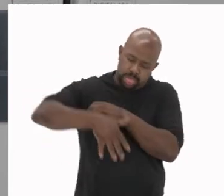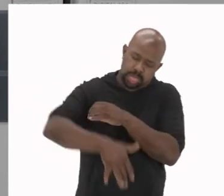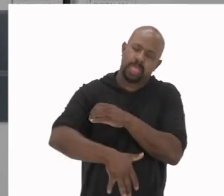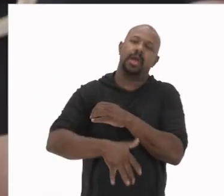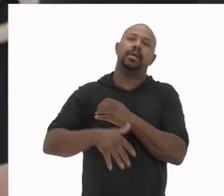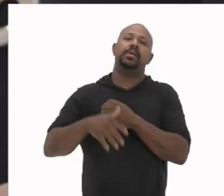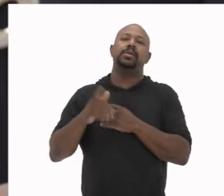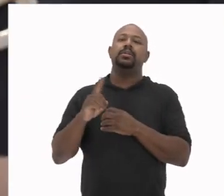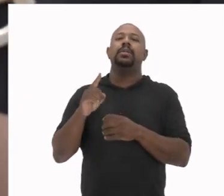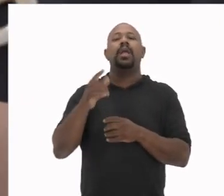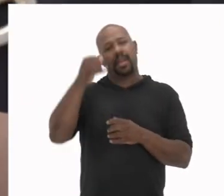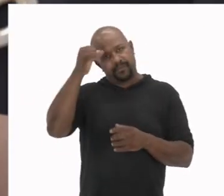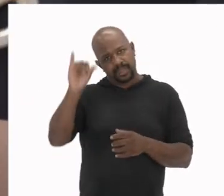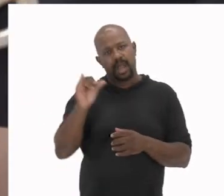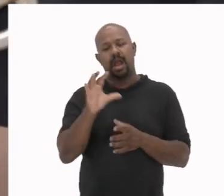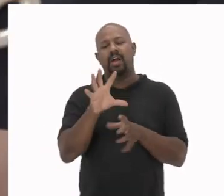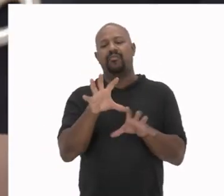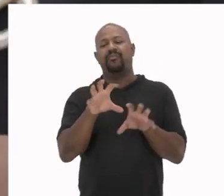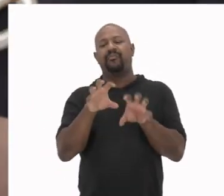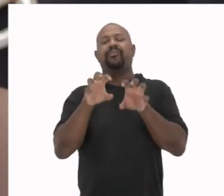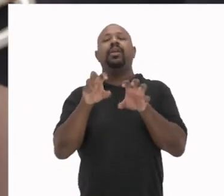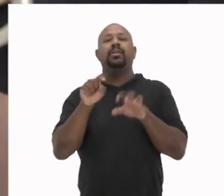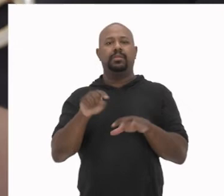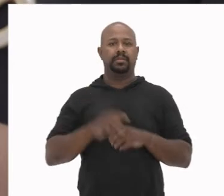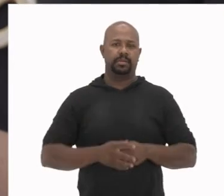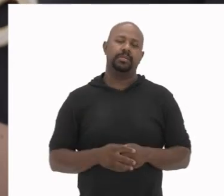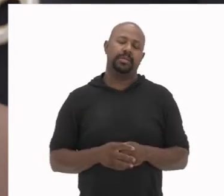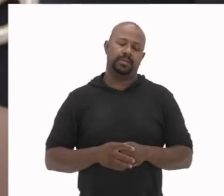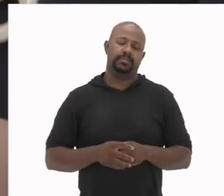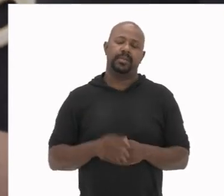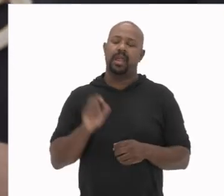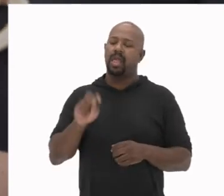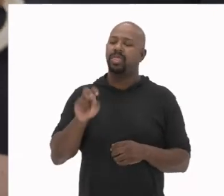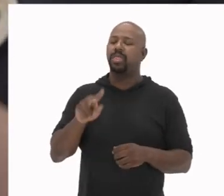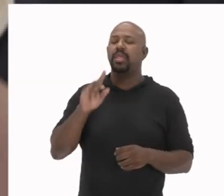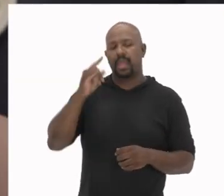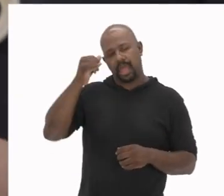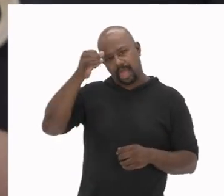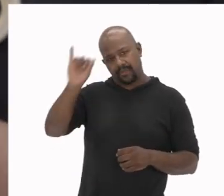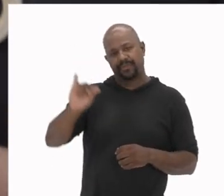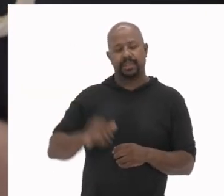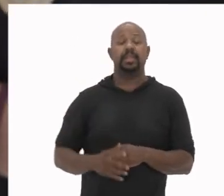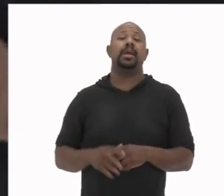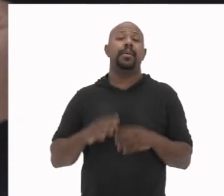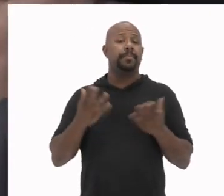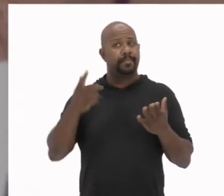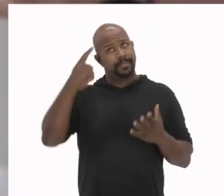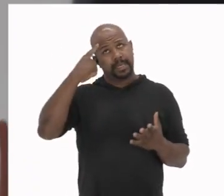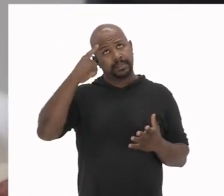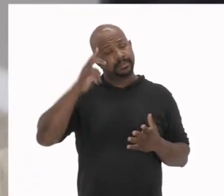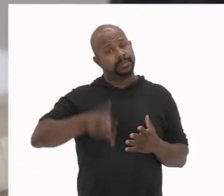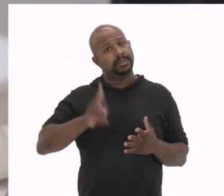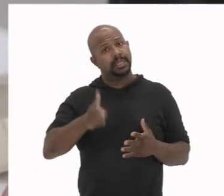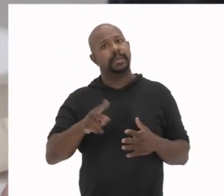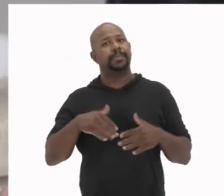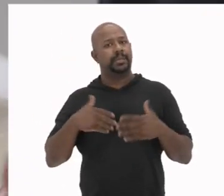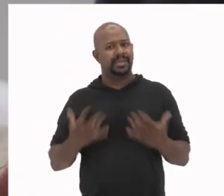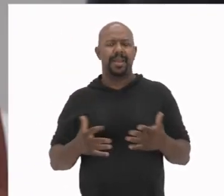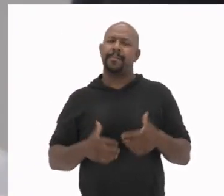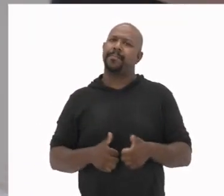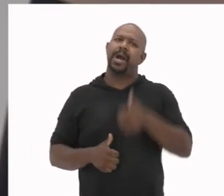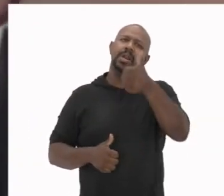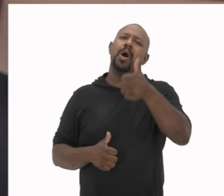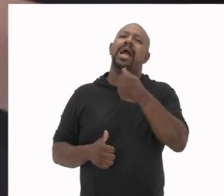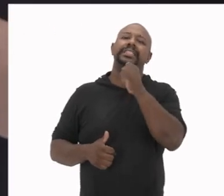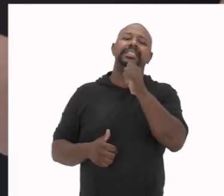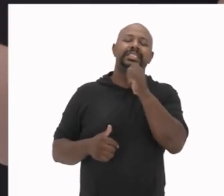a água escorrer para baixo e essa oxidação não ir para as cerdas e não contaminar o material. Mas pensando